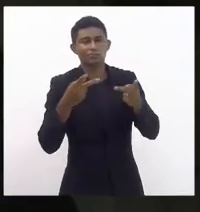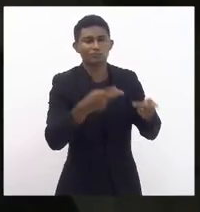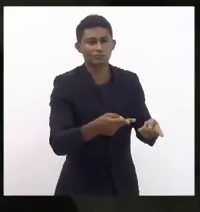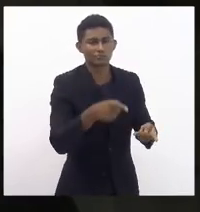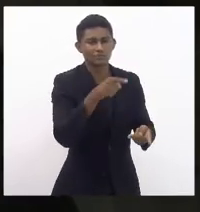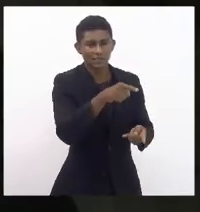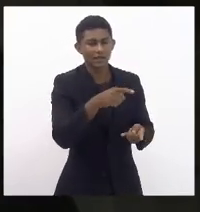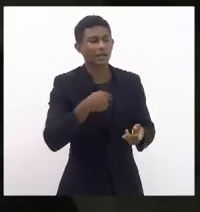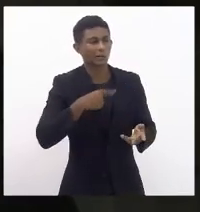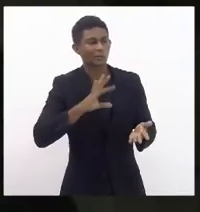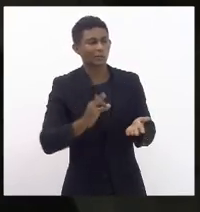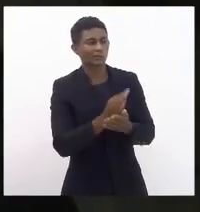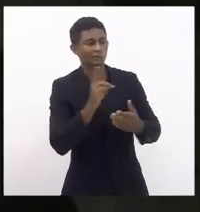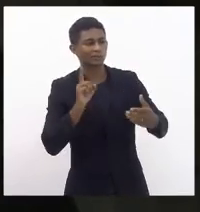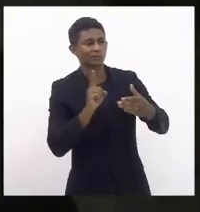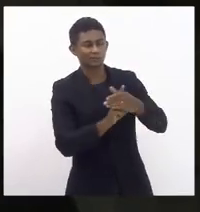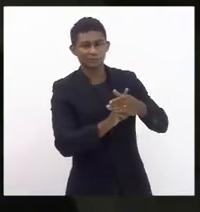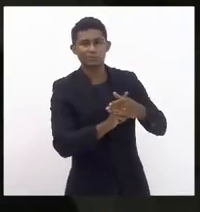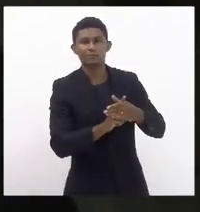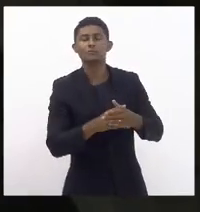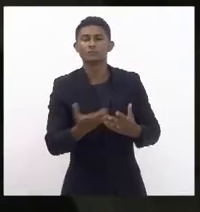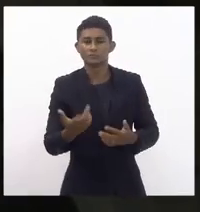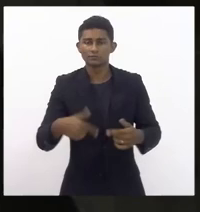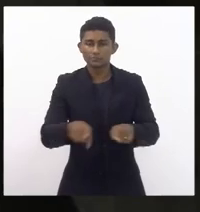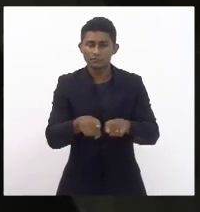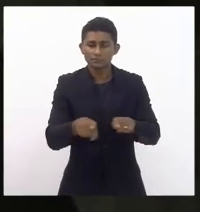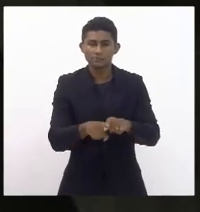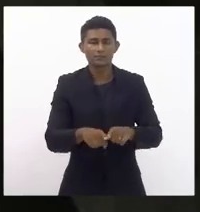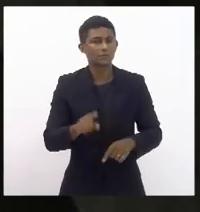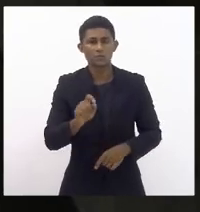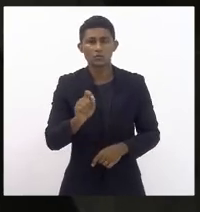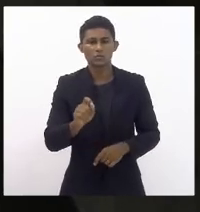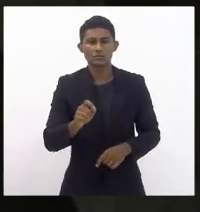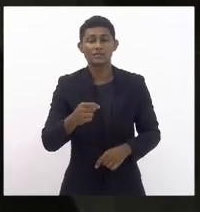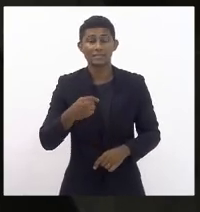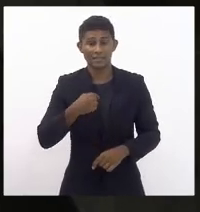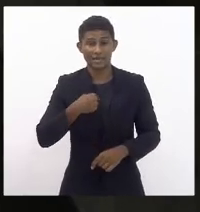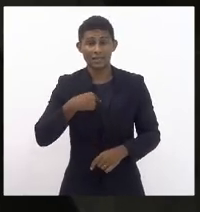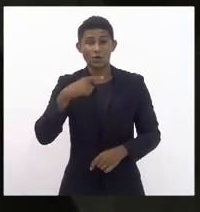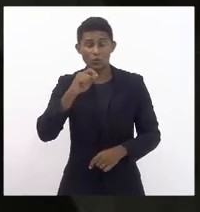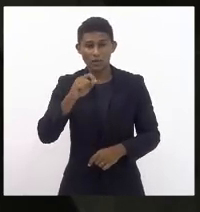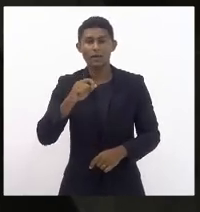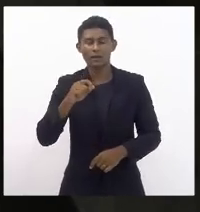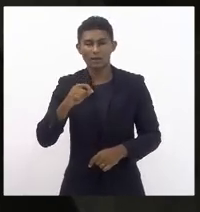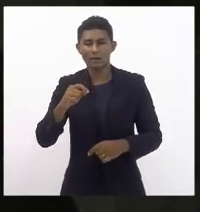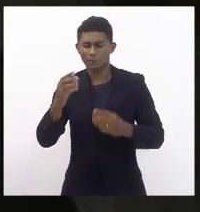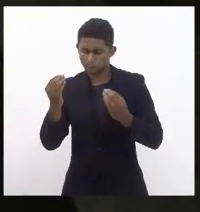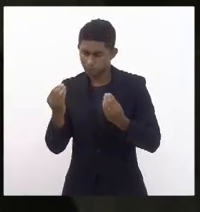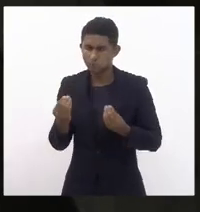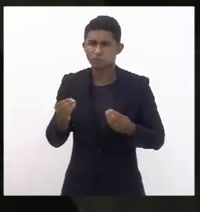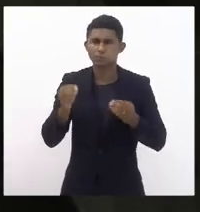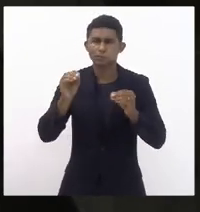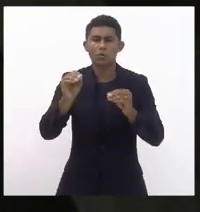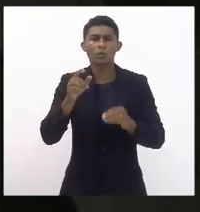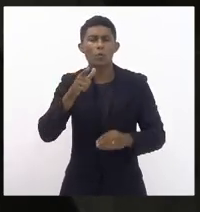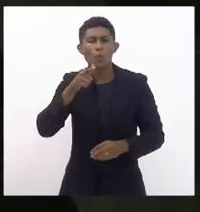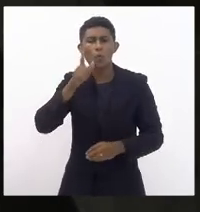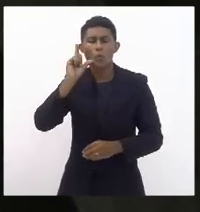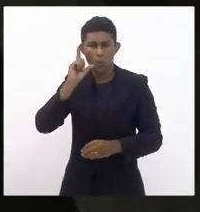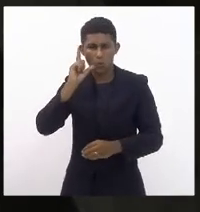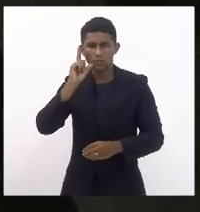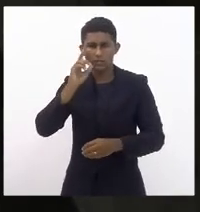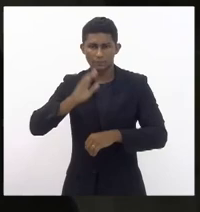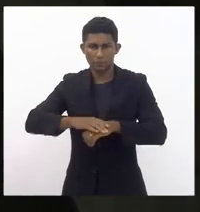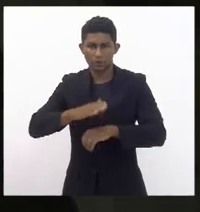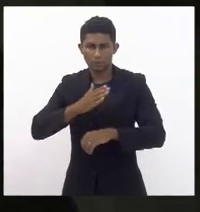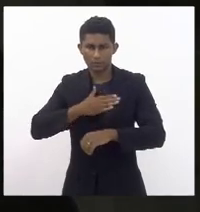desse processo que vivo agora fiz questão também de produzir uma nota pública que foi divulgada ontem é